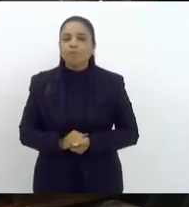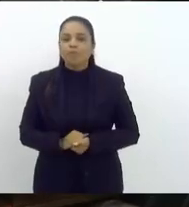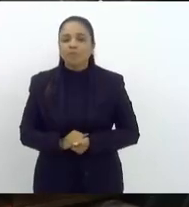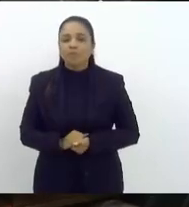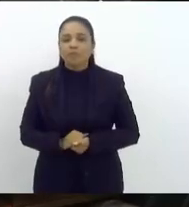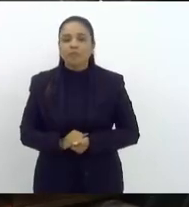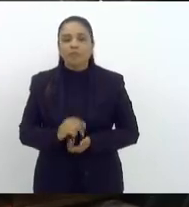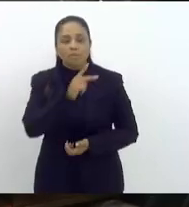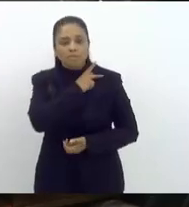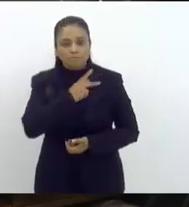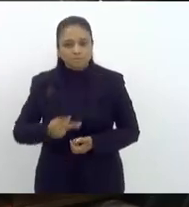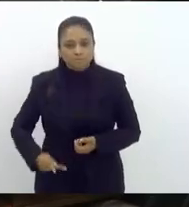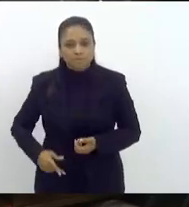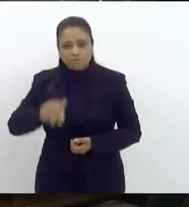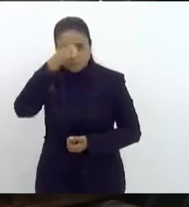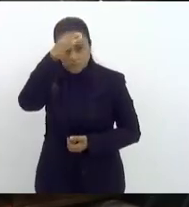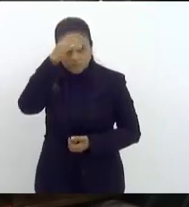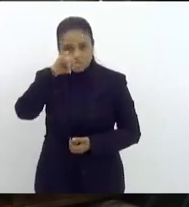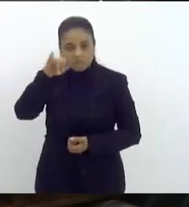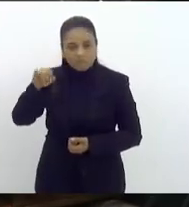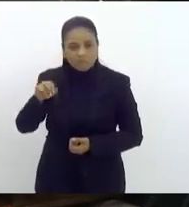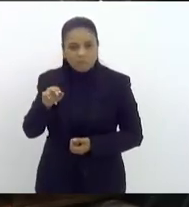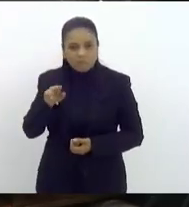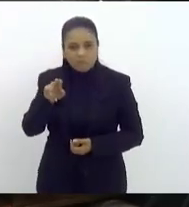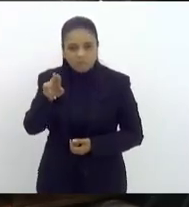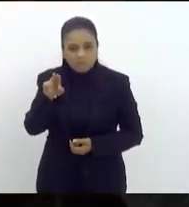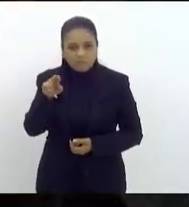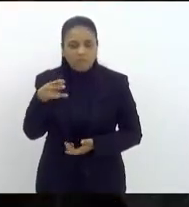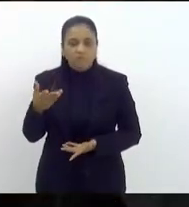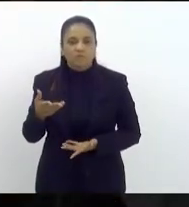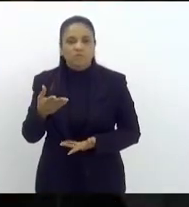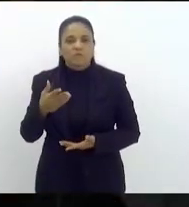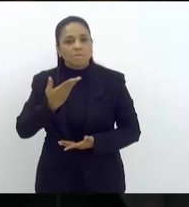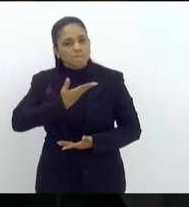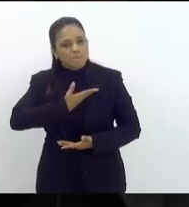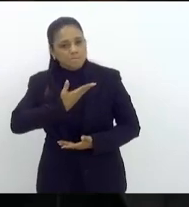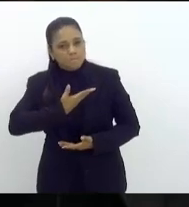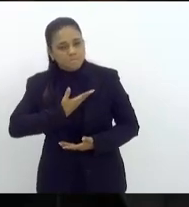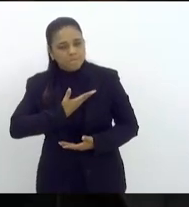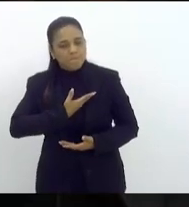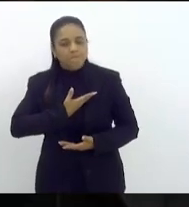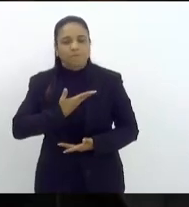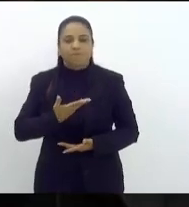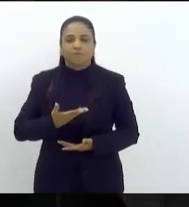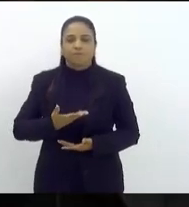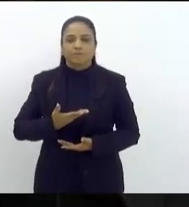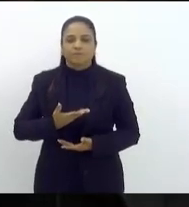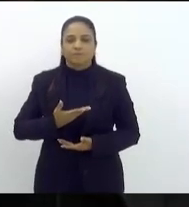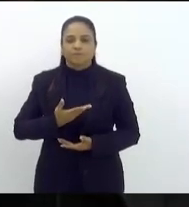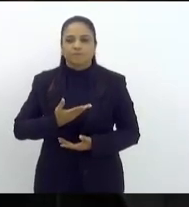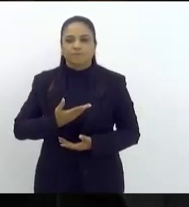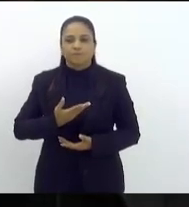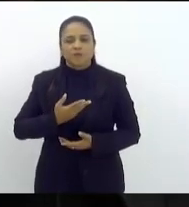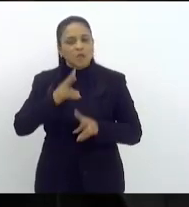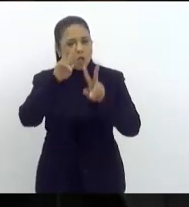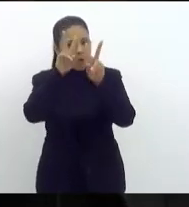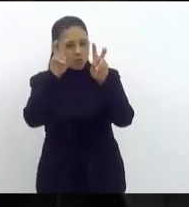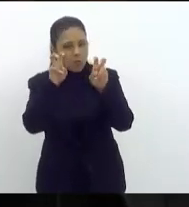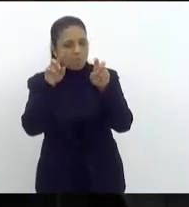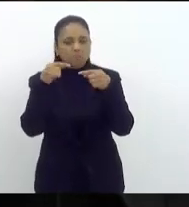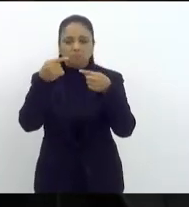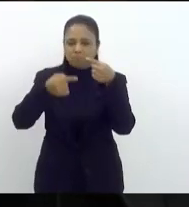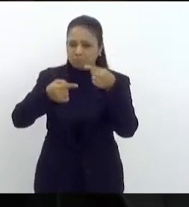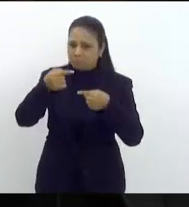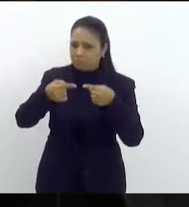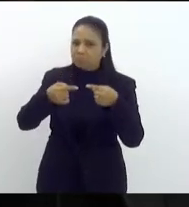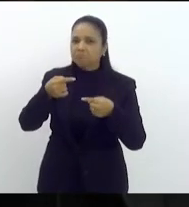presidente da tia Ju querida colegas tema polêmico mas eu